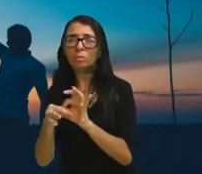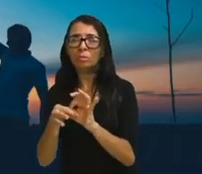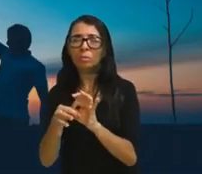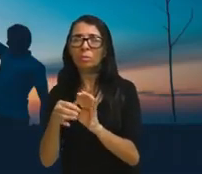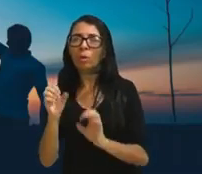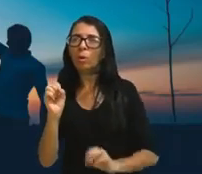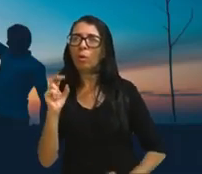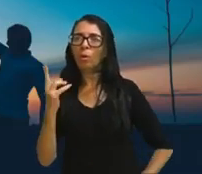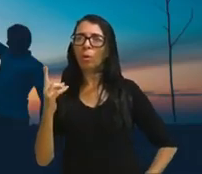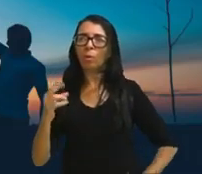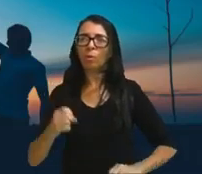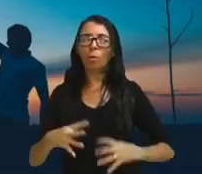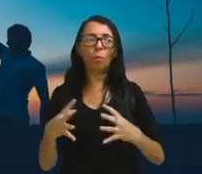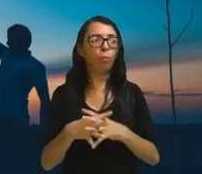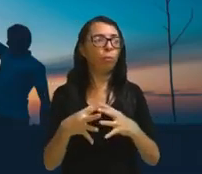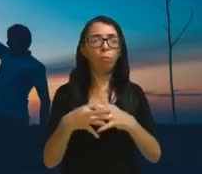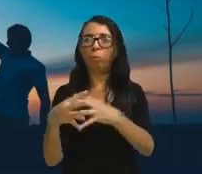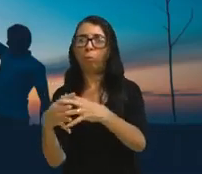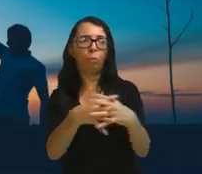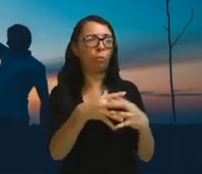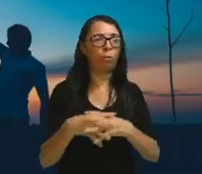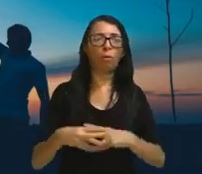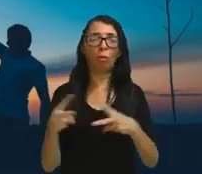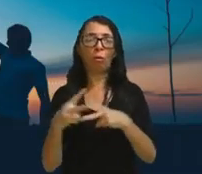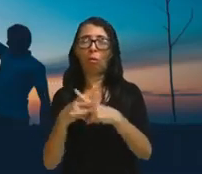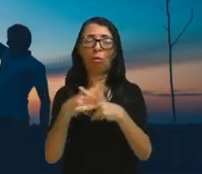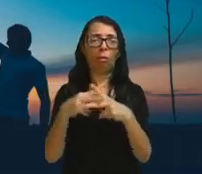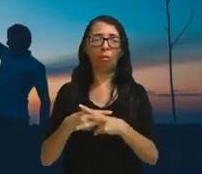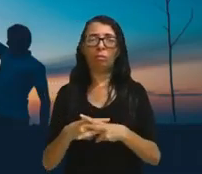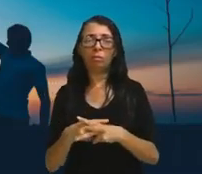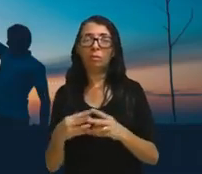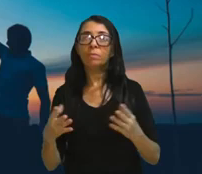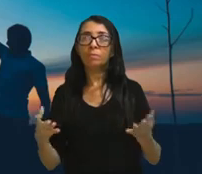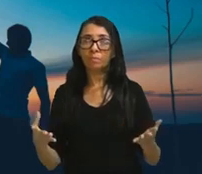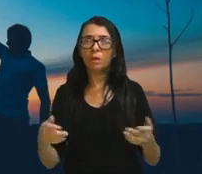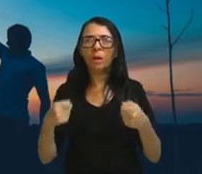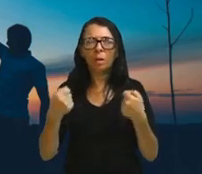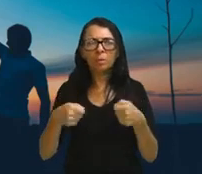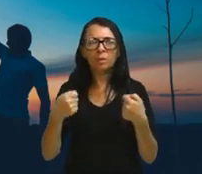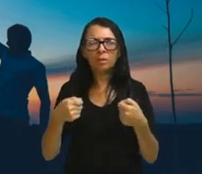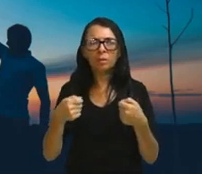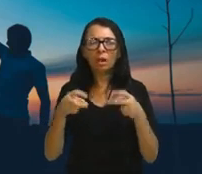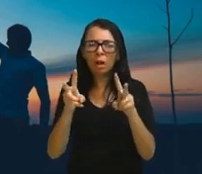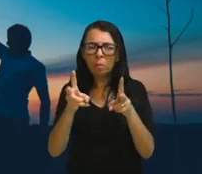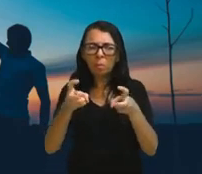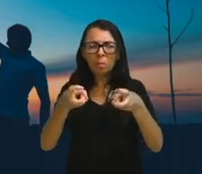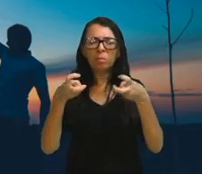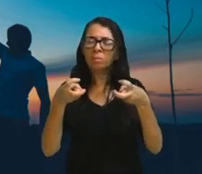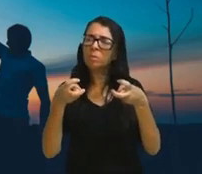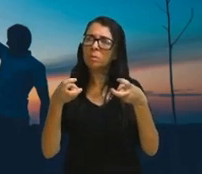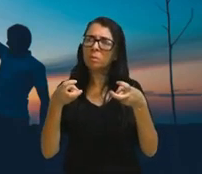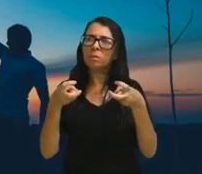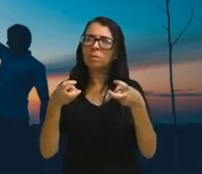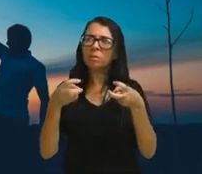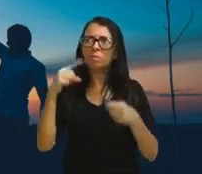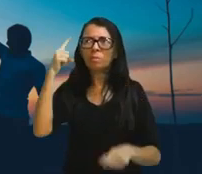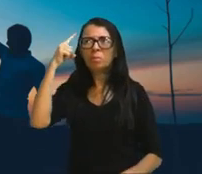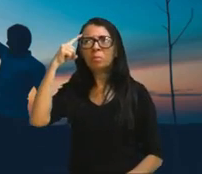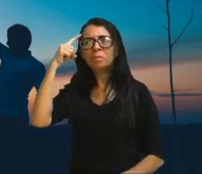seu relacionamento familiar. São tempos também que a gente usa para refletirmos e sermos